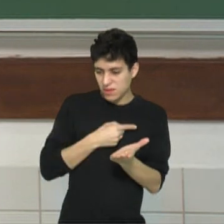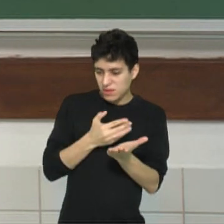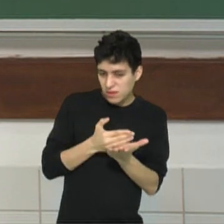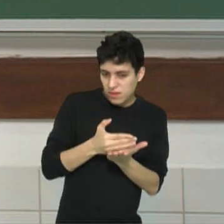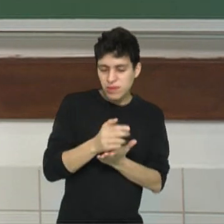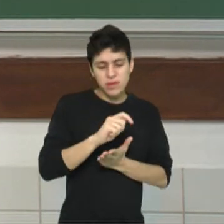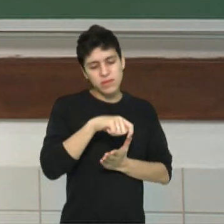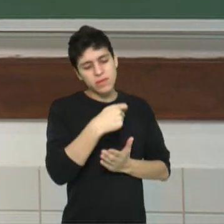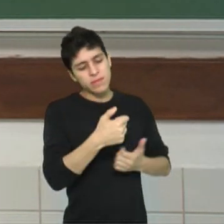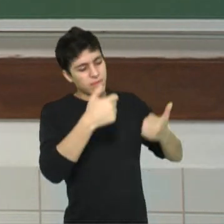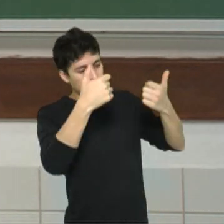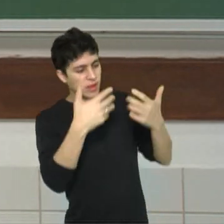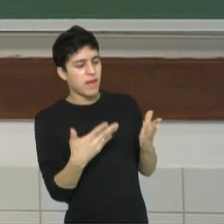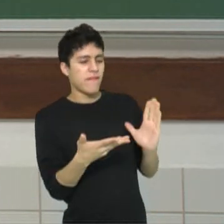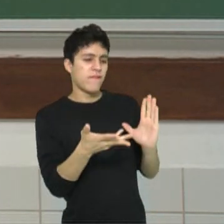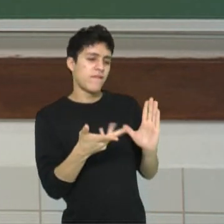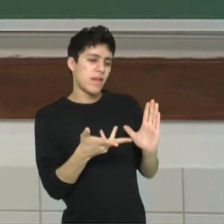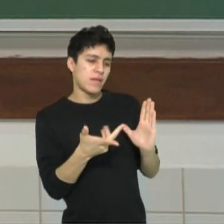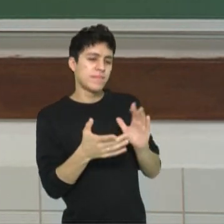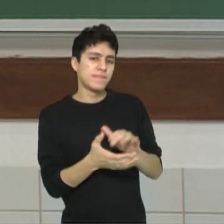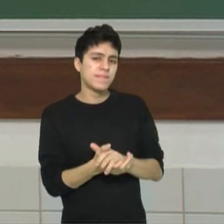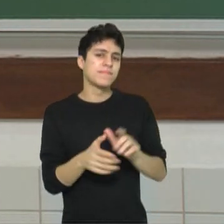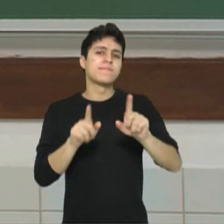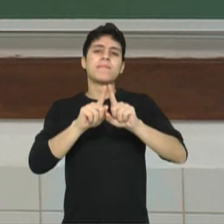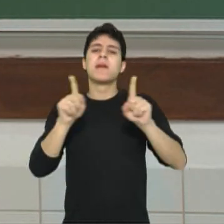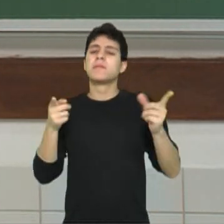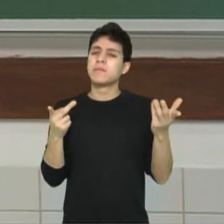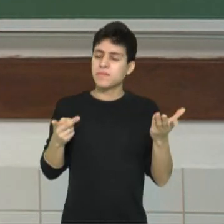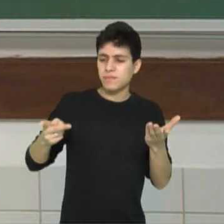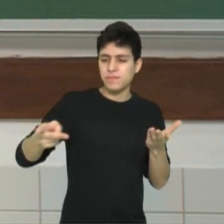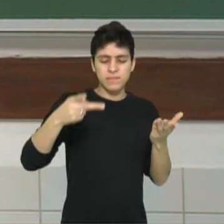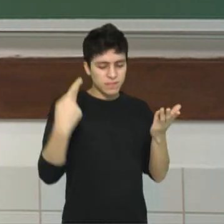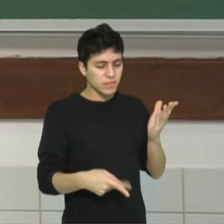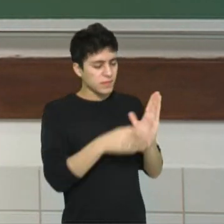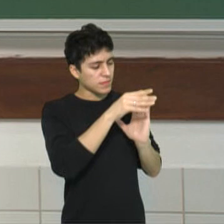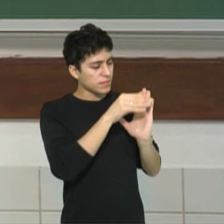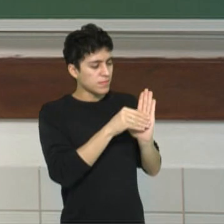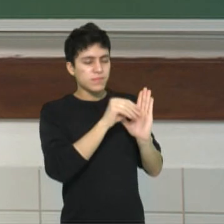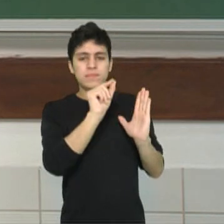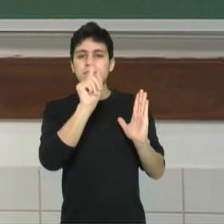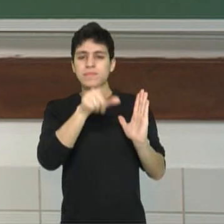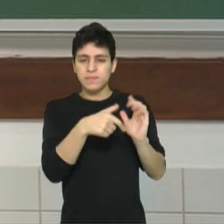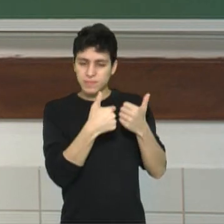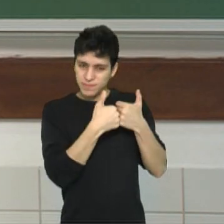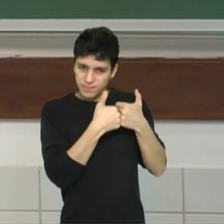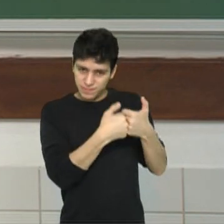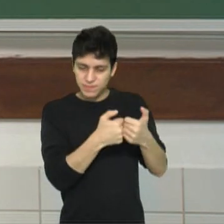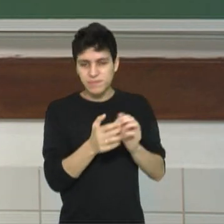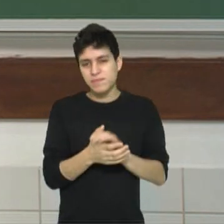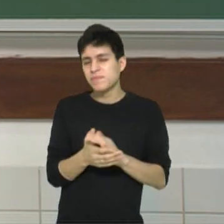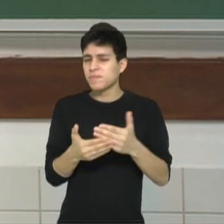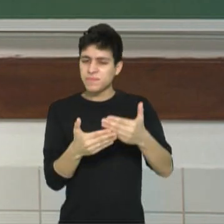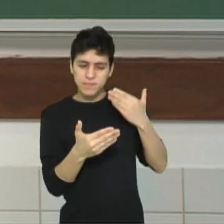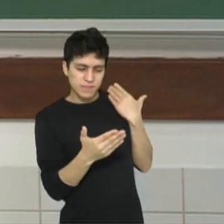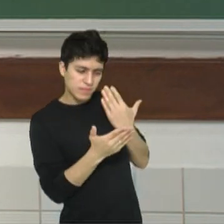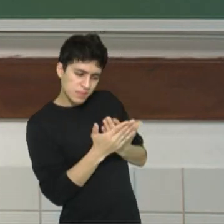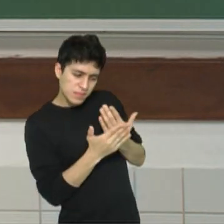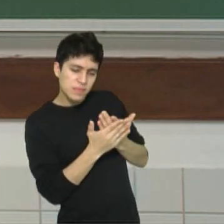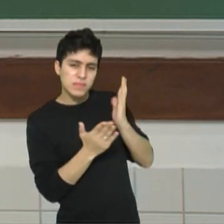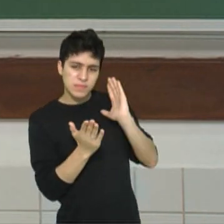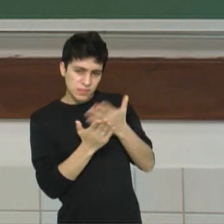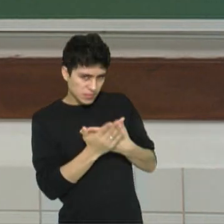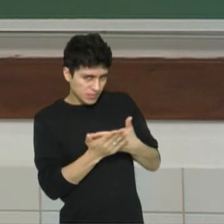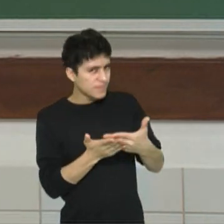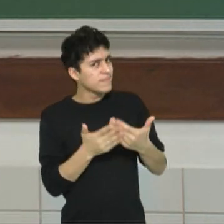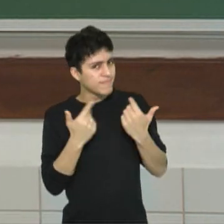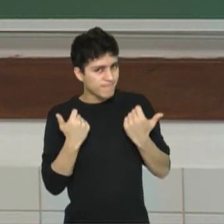de velocidade, mas continuando então o nosso conteúdo aí de física, tá? Que em algumas aulas atrás a gente já deu início,